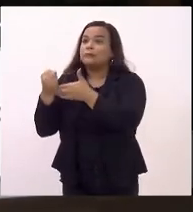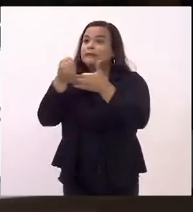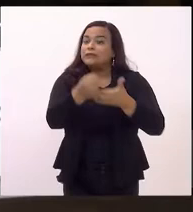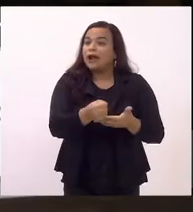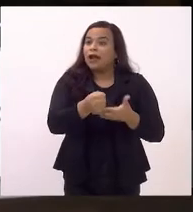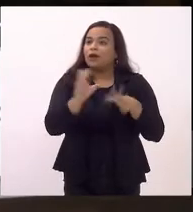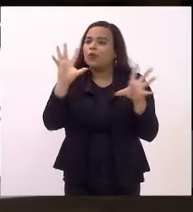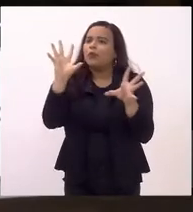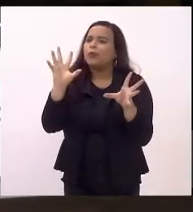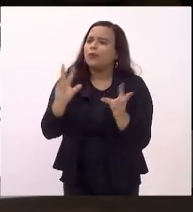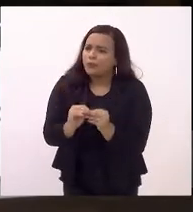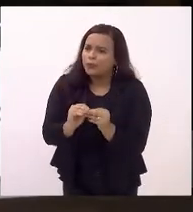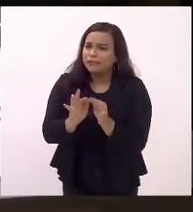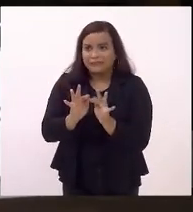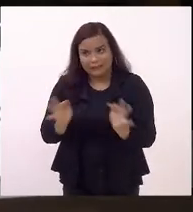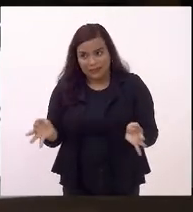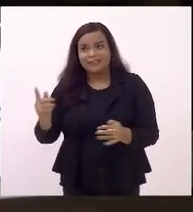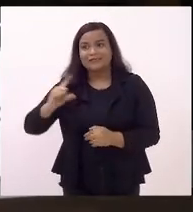um pequeno resumo